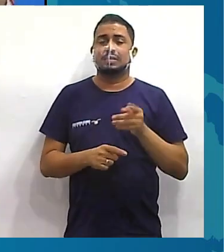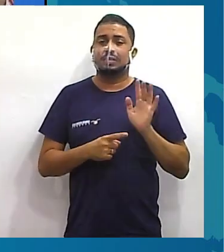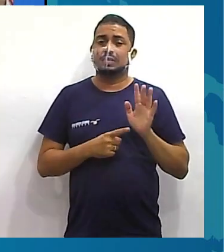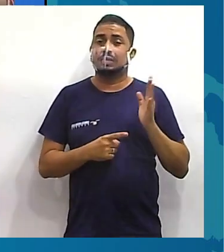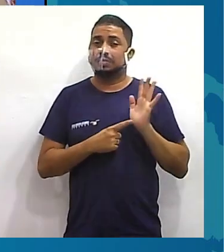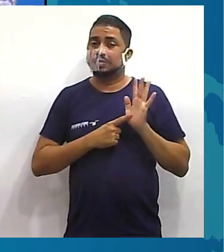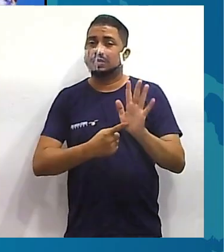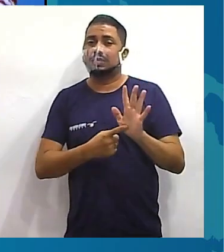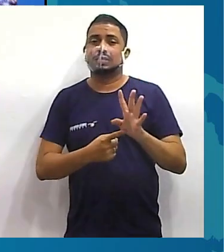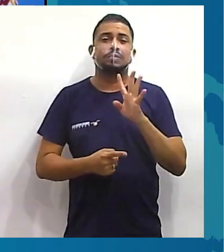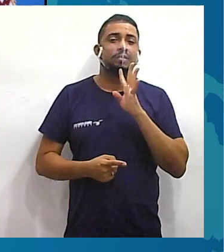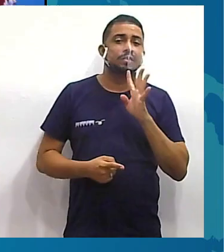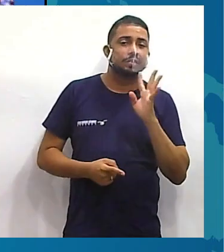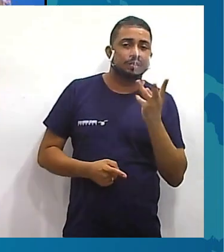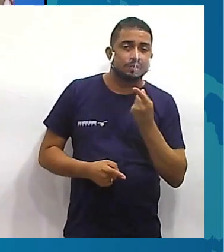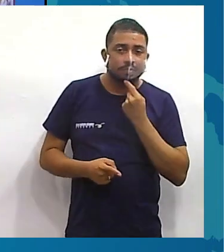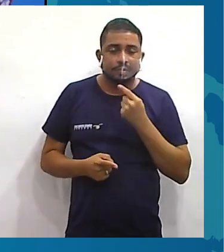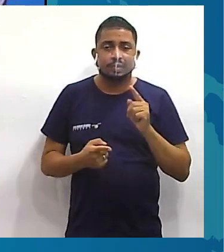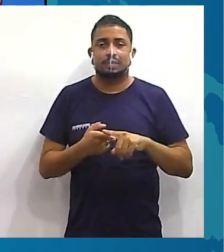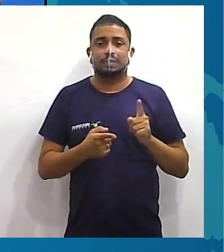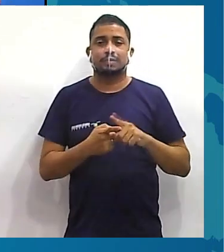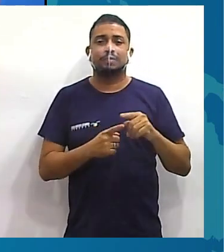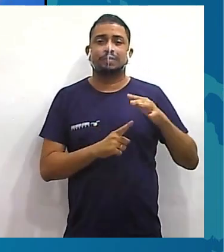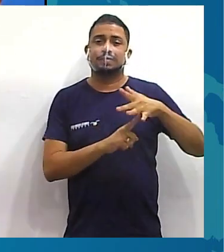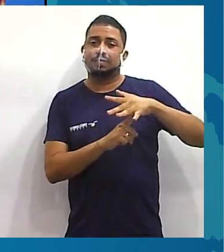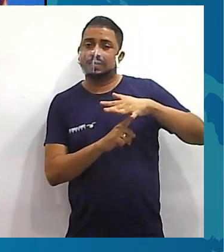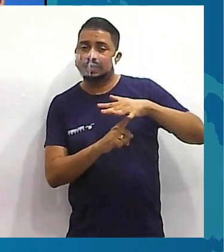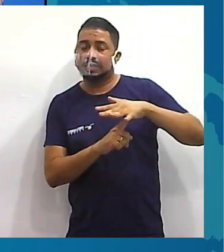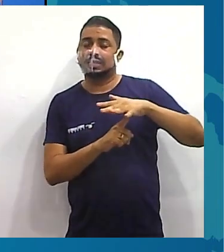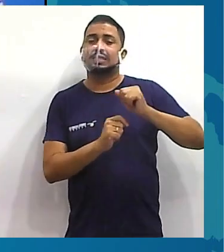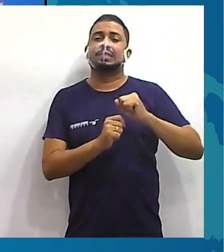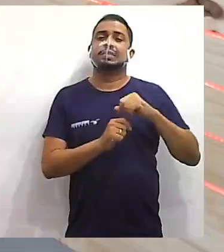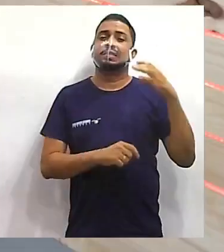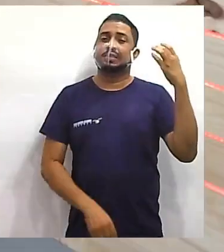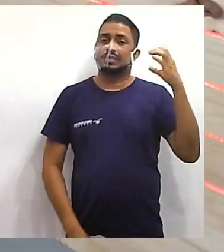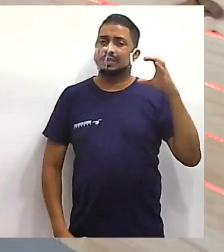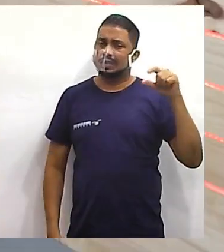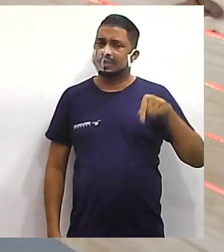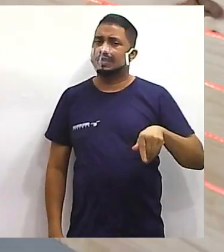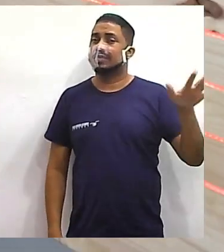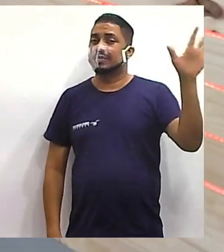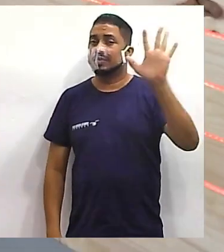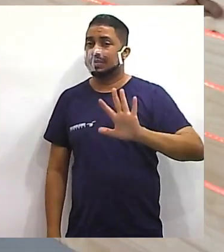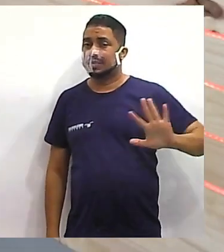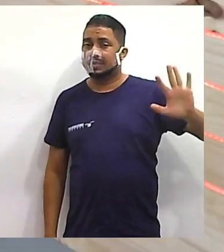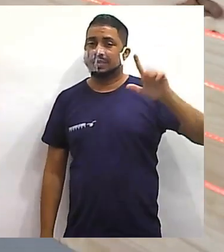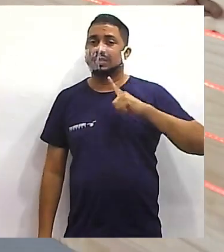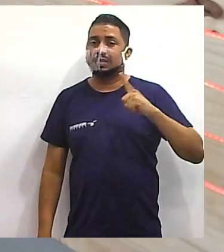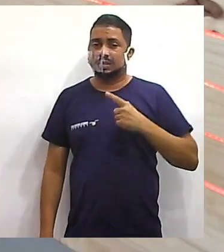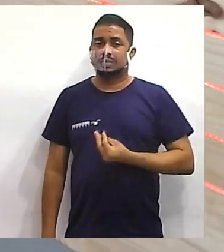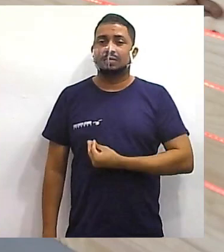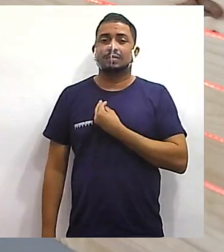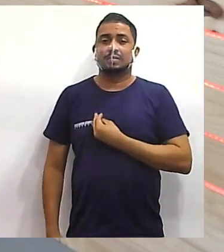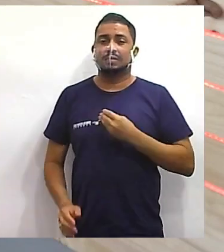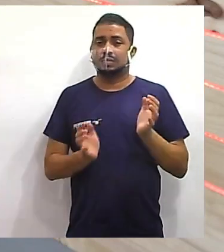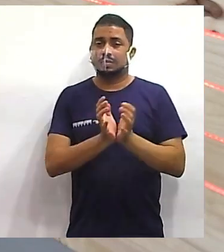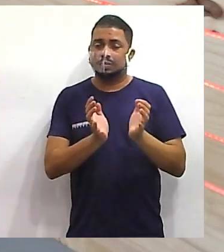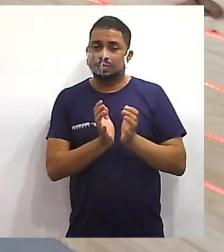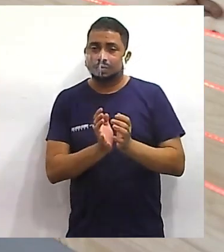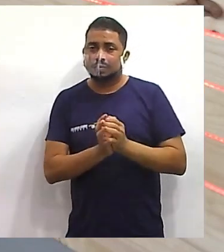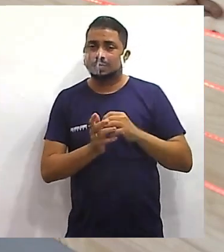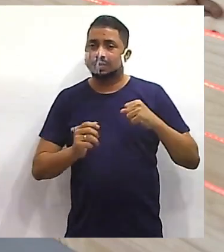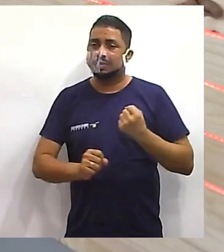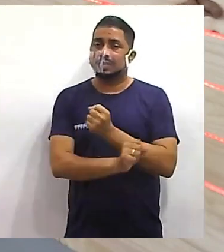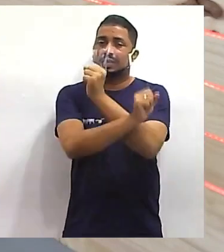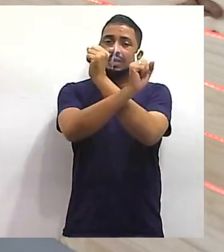de conhecimento, nas feiras de ciência. Aqui no Nordeste tem muito a presença também de grupos de maracatu,